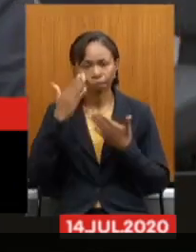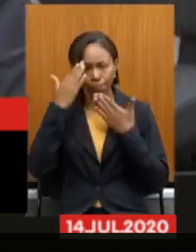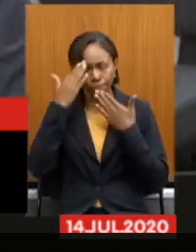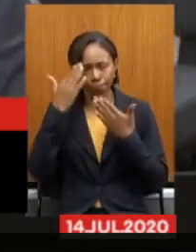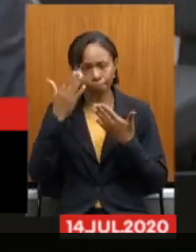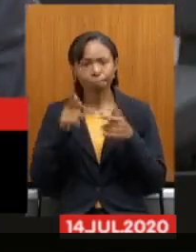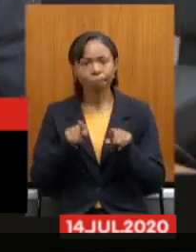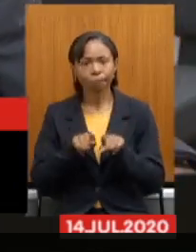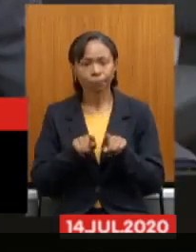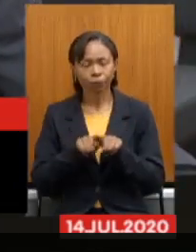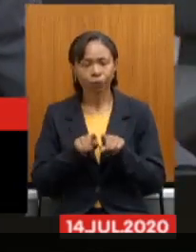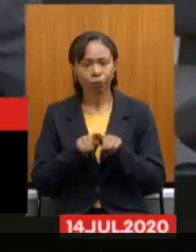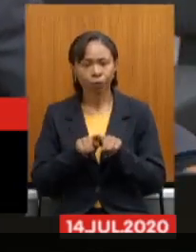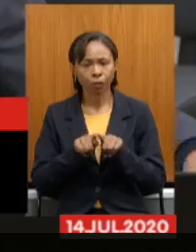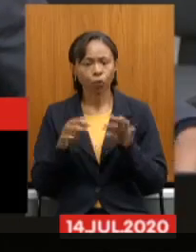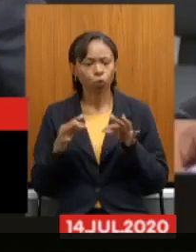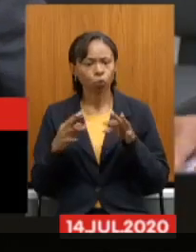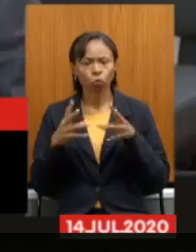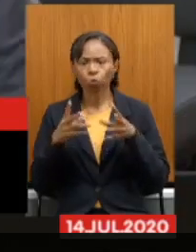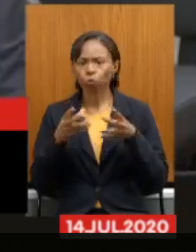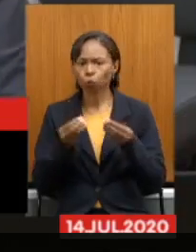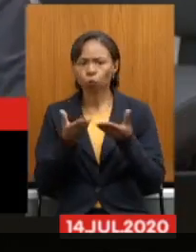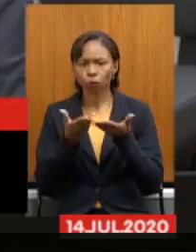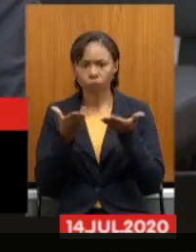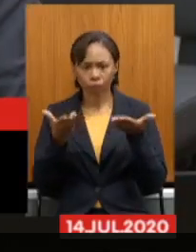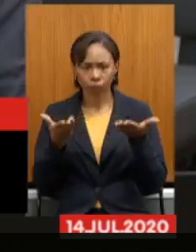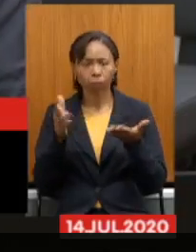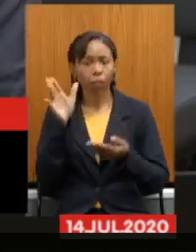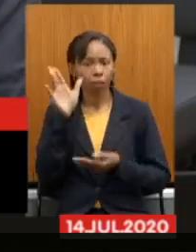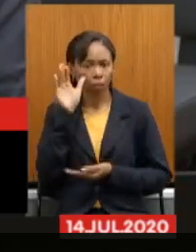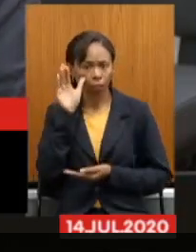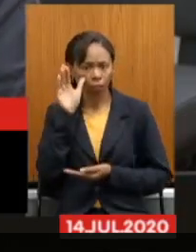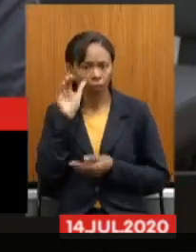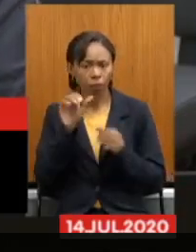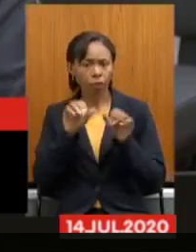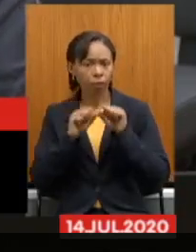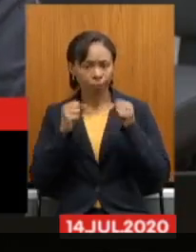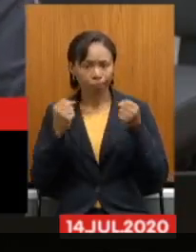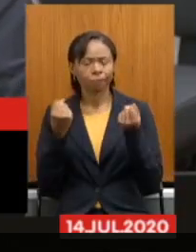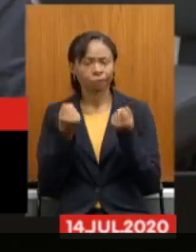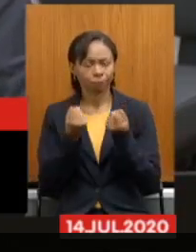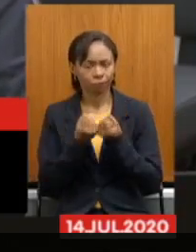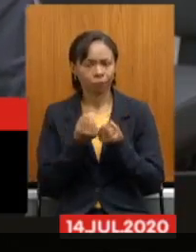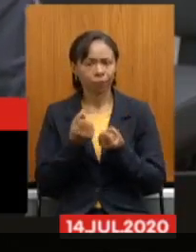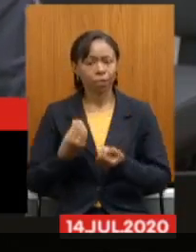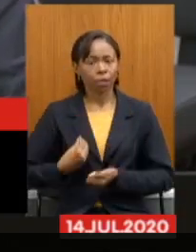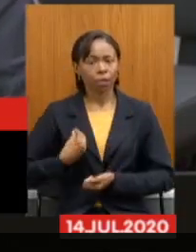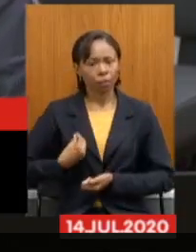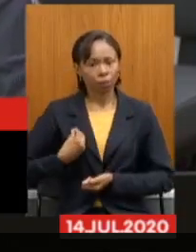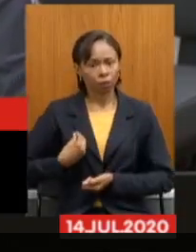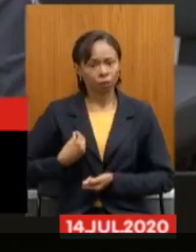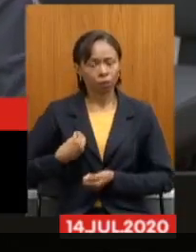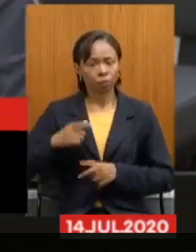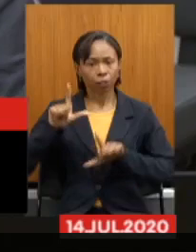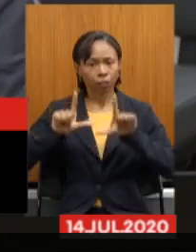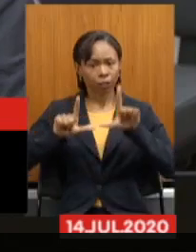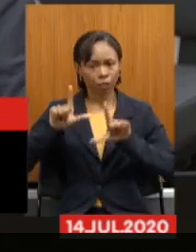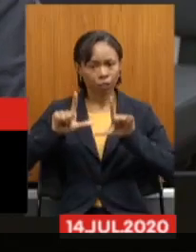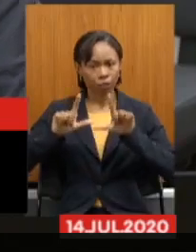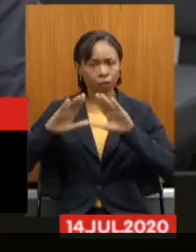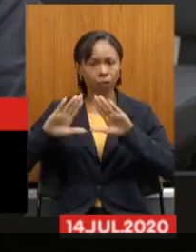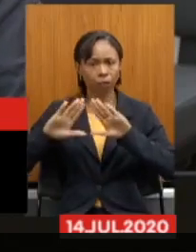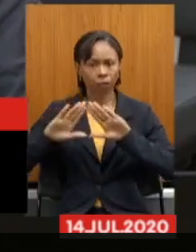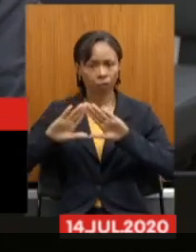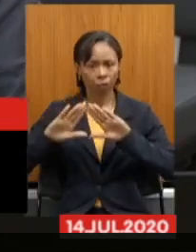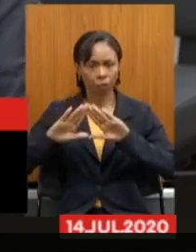Agradecemos também a todos e a todas que acompanham este seminário ao vivo pela TV Assembleia